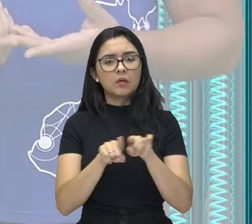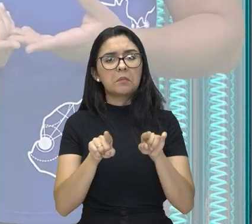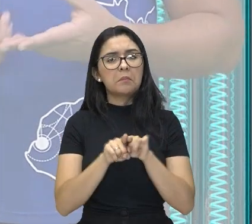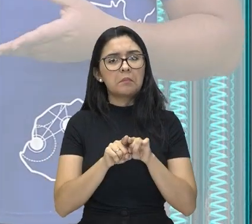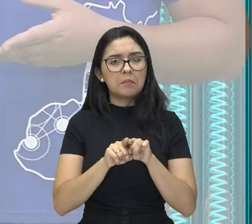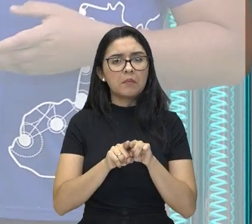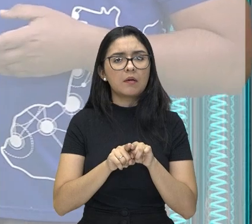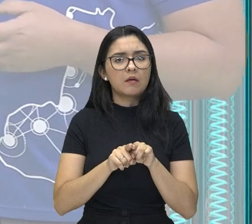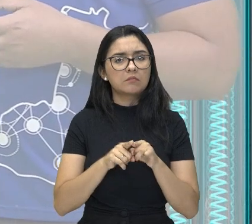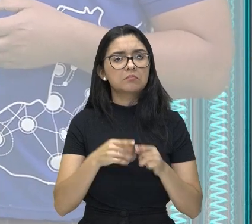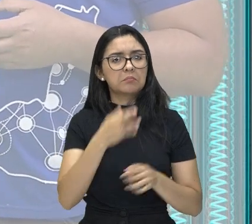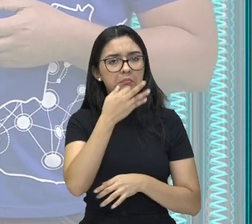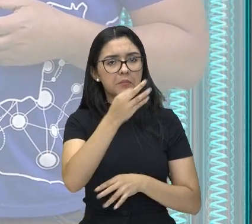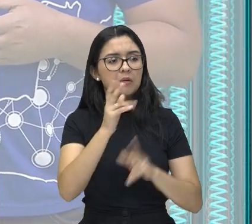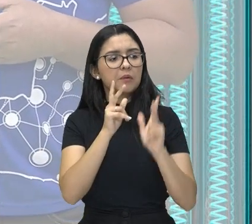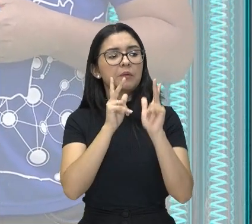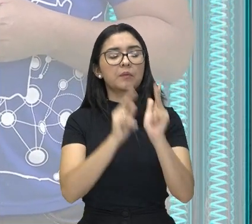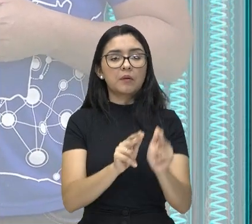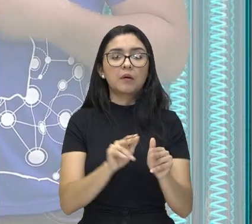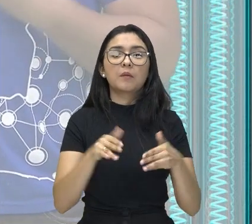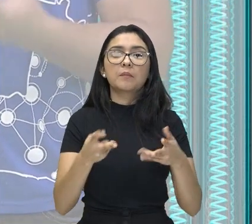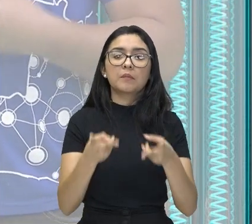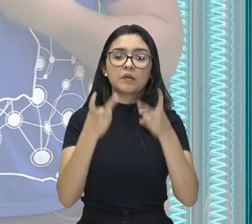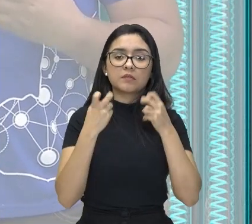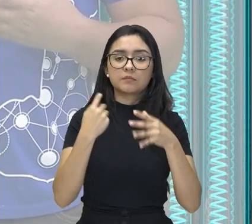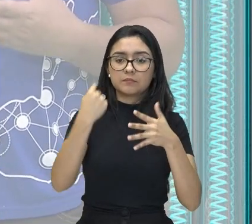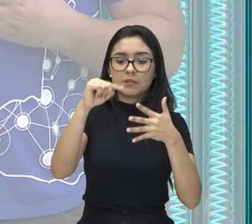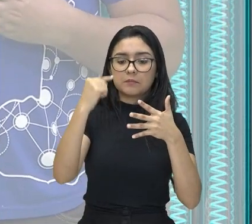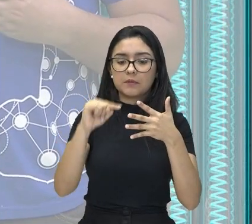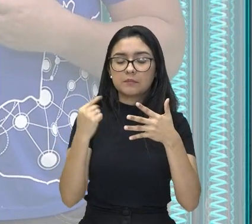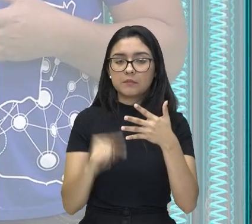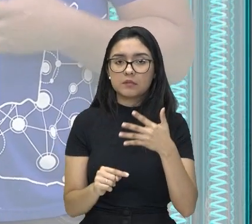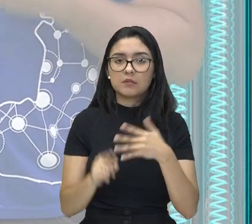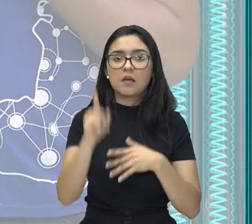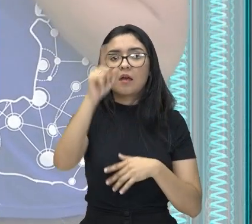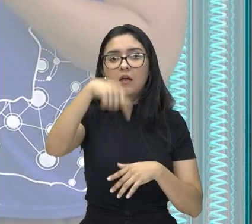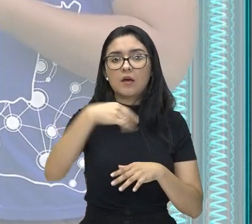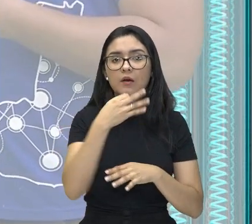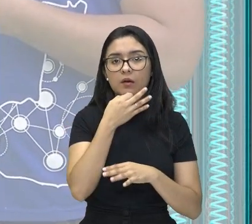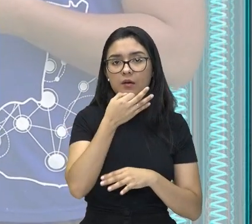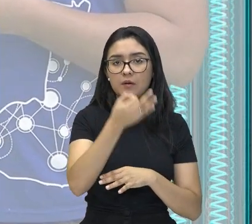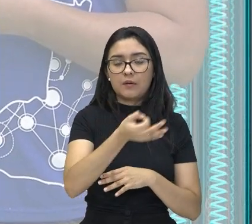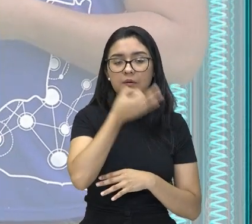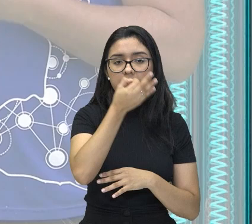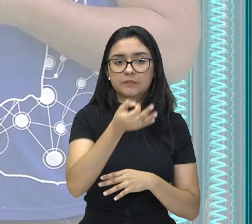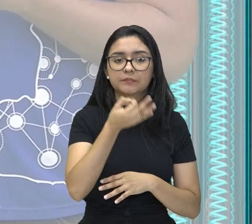assim como você. Percebe que esses enunciados são operadores argumentativos